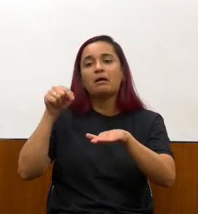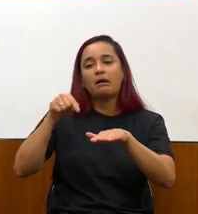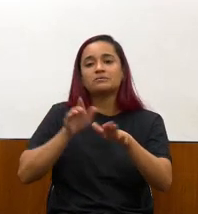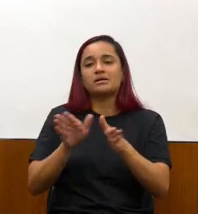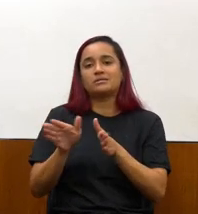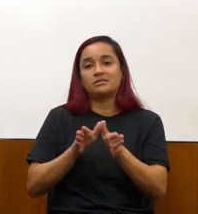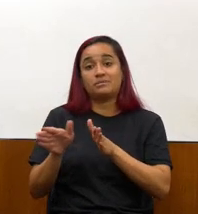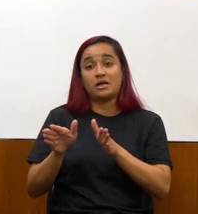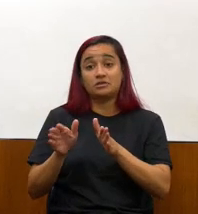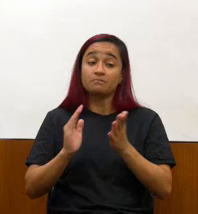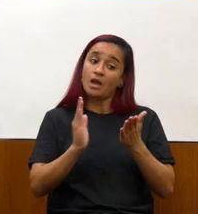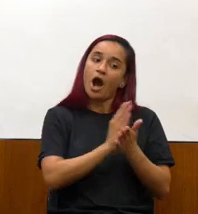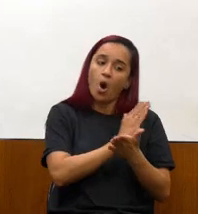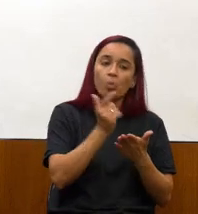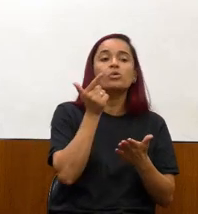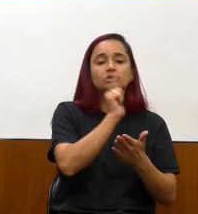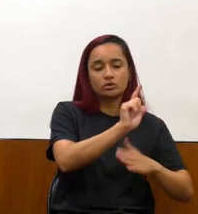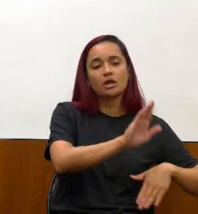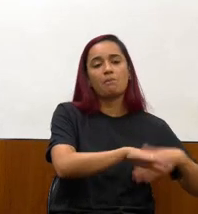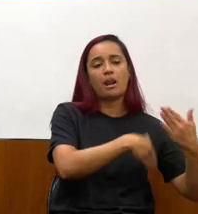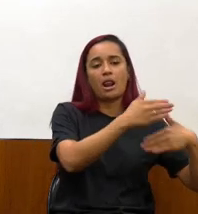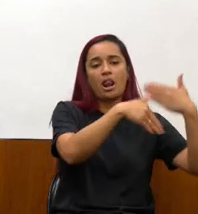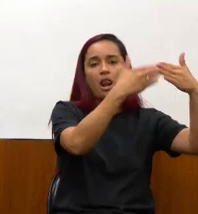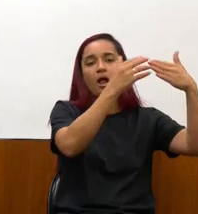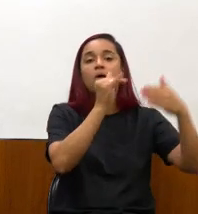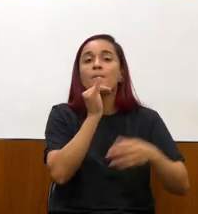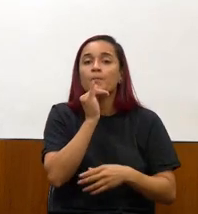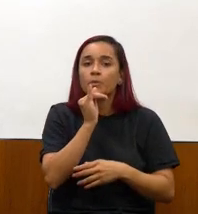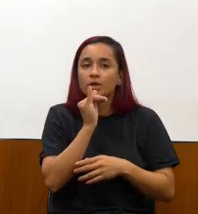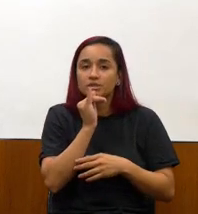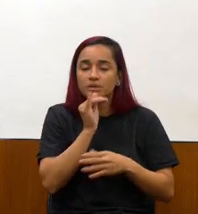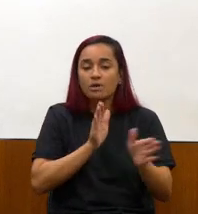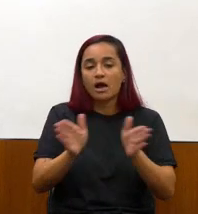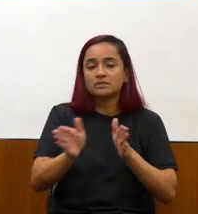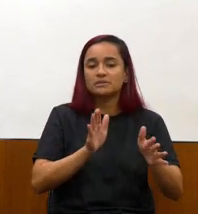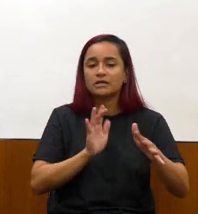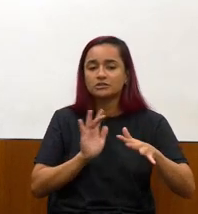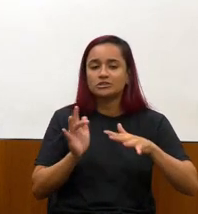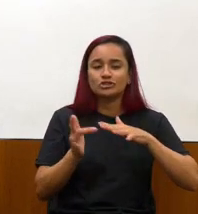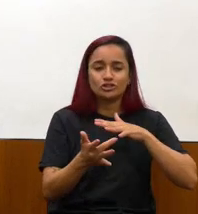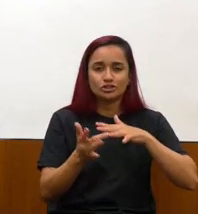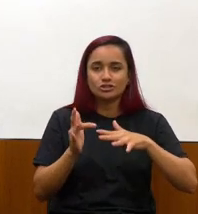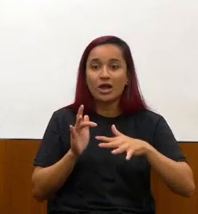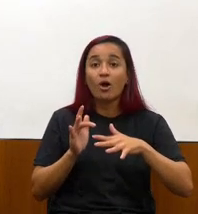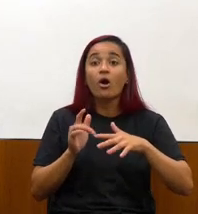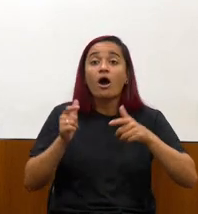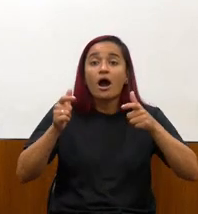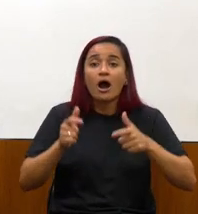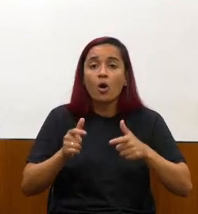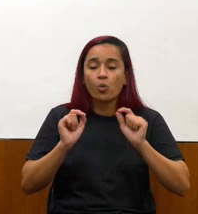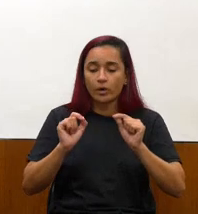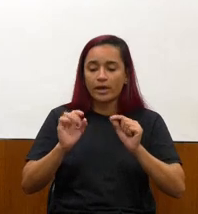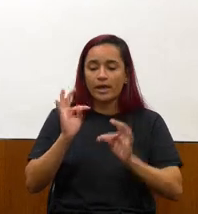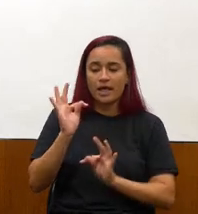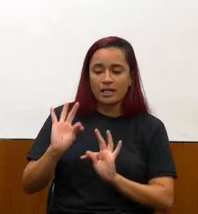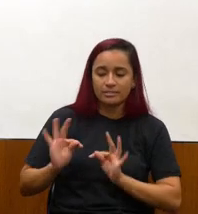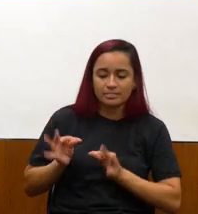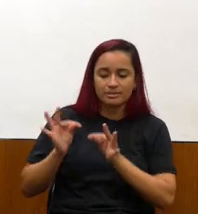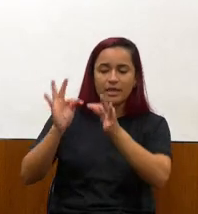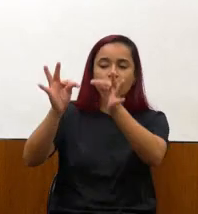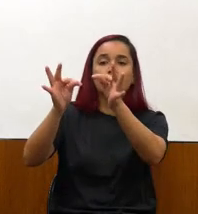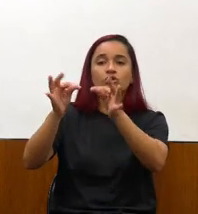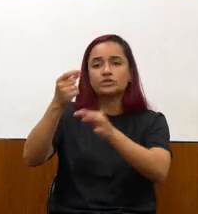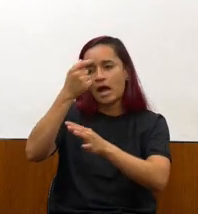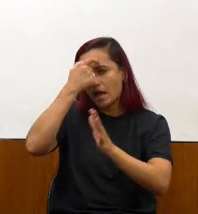gente tem avanços muito significativos, como a acessibilidade digital, onde que próprias tecnologias, a inteligência artificial, nos ajuda a ter